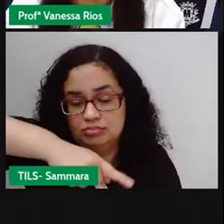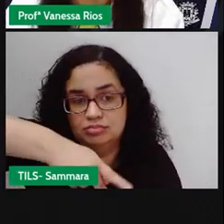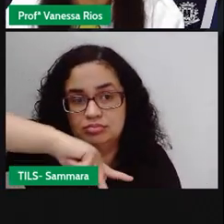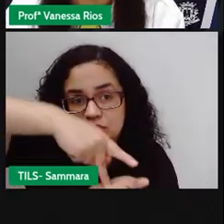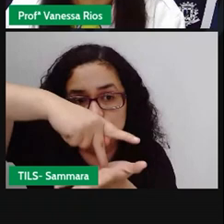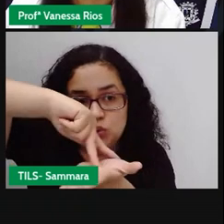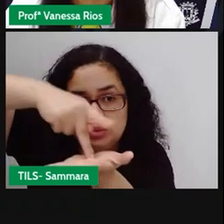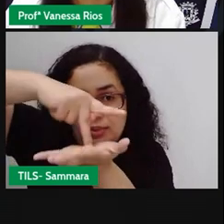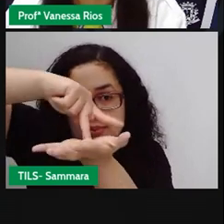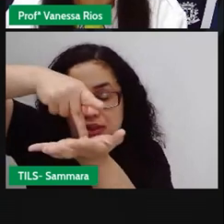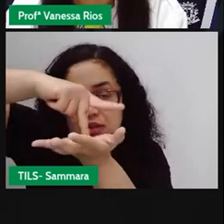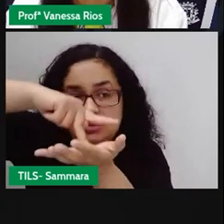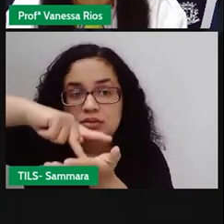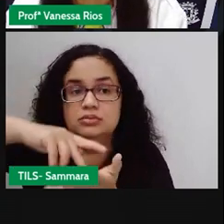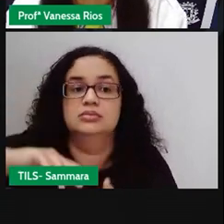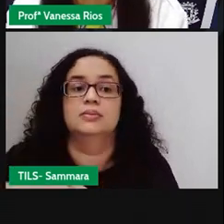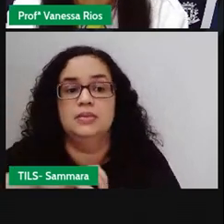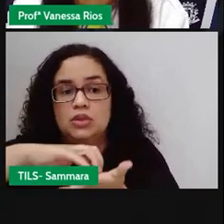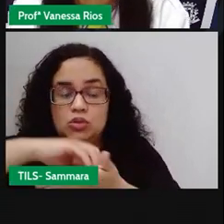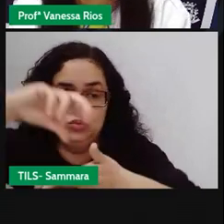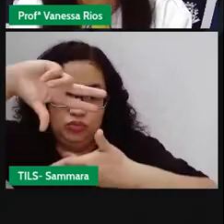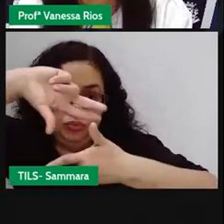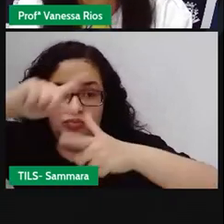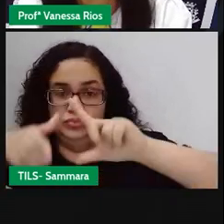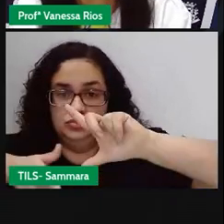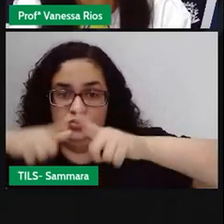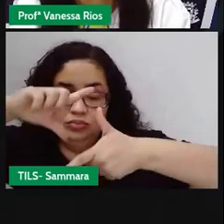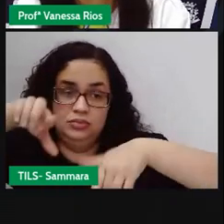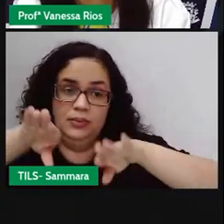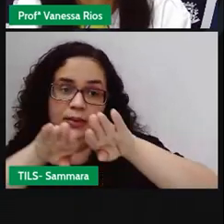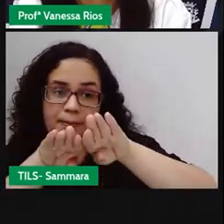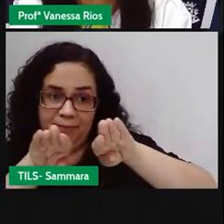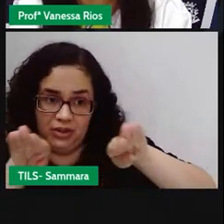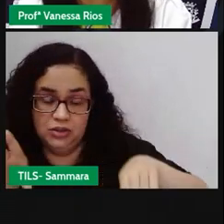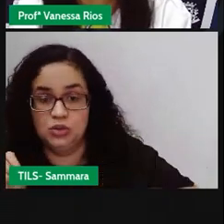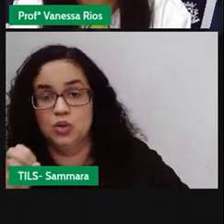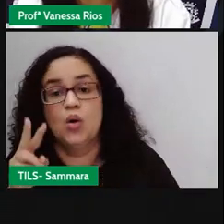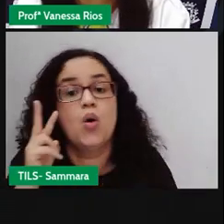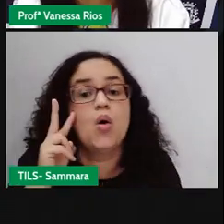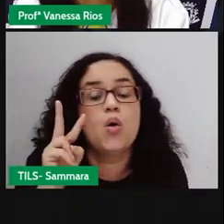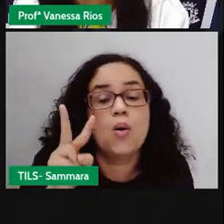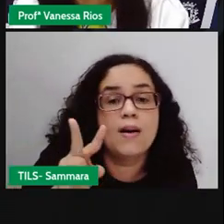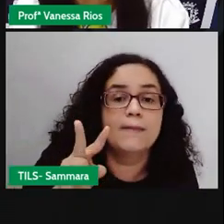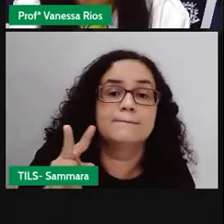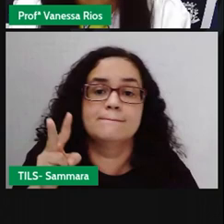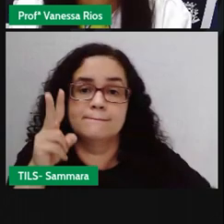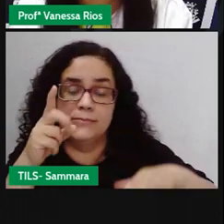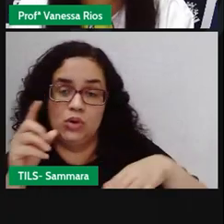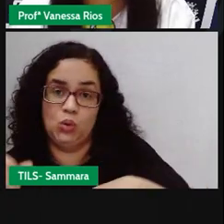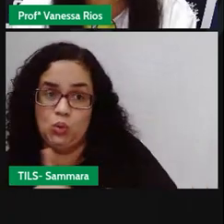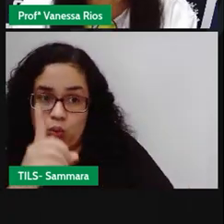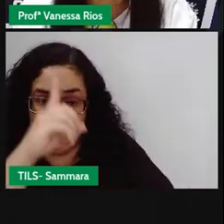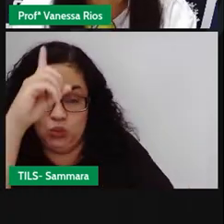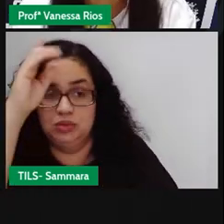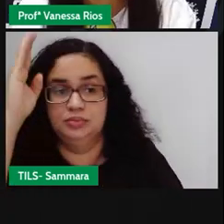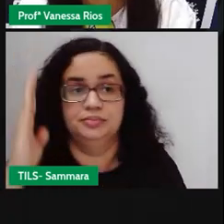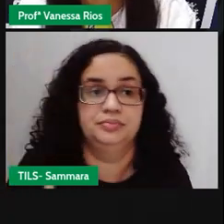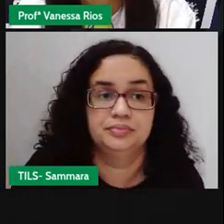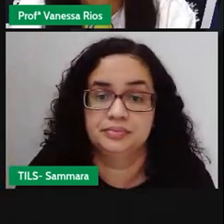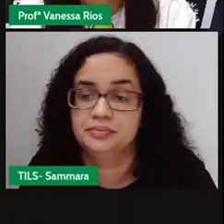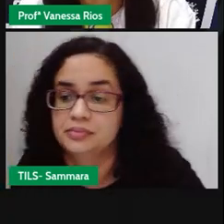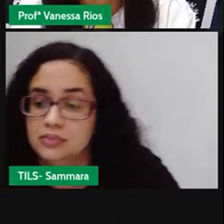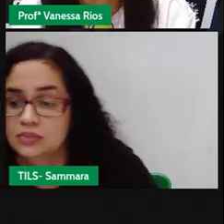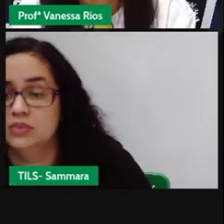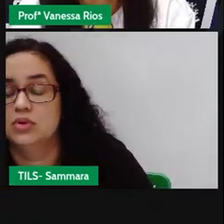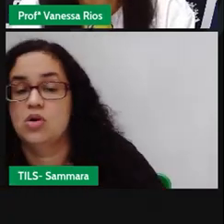planas ou formas geométricas bidimensionais, que são aquelas que a gente pode observar a altura e largura